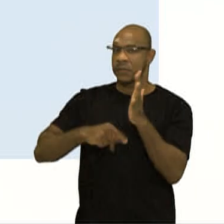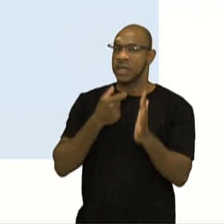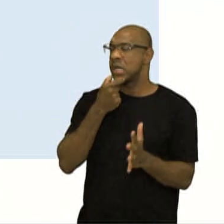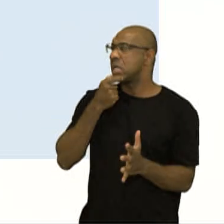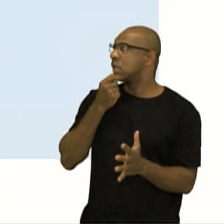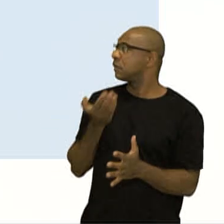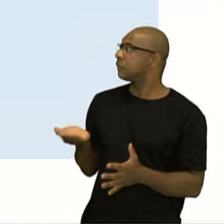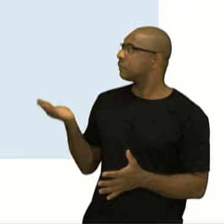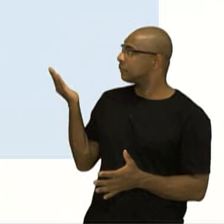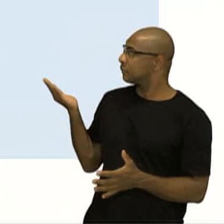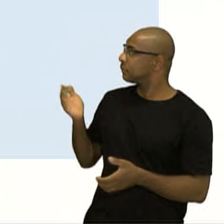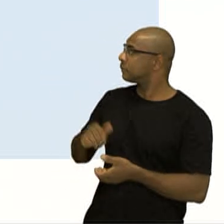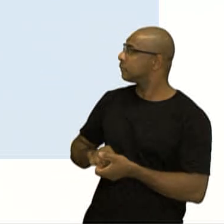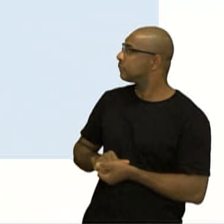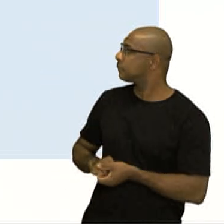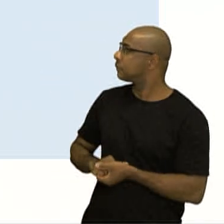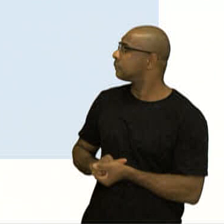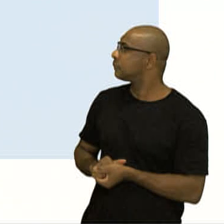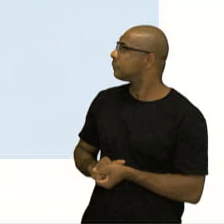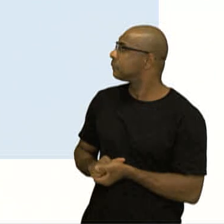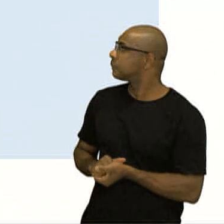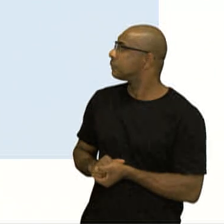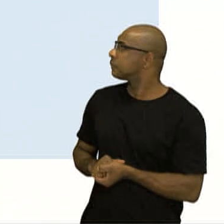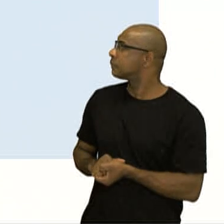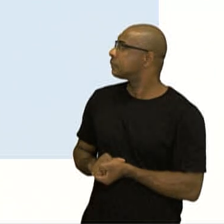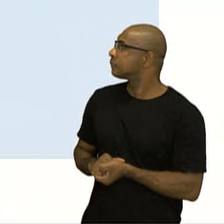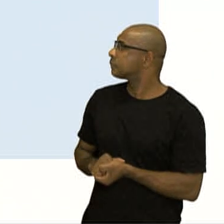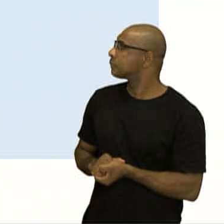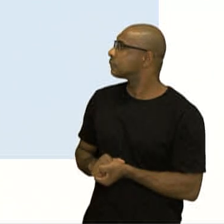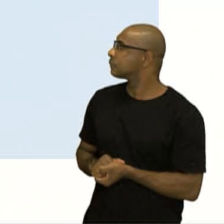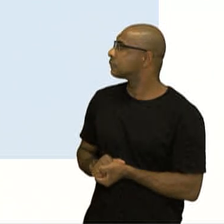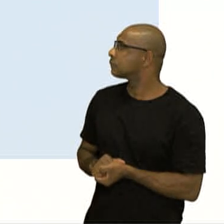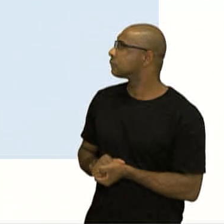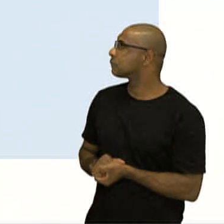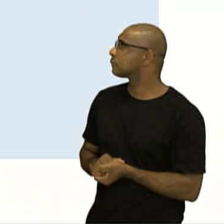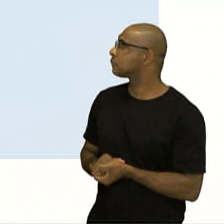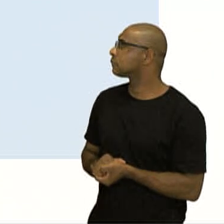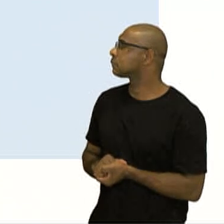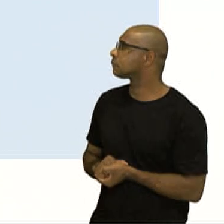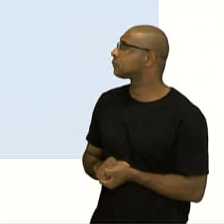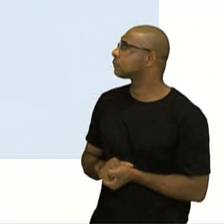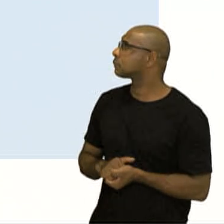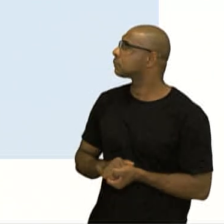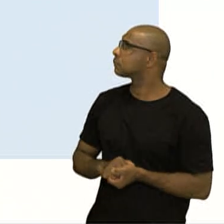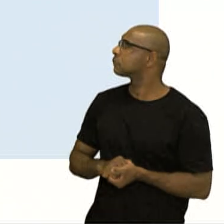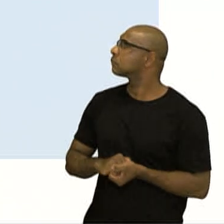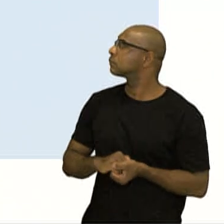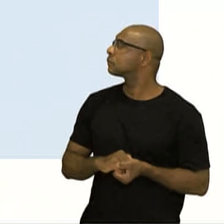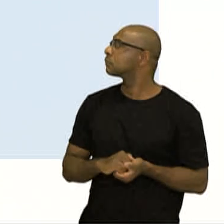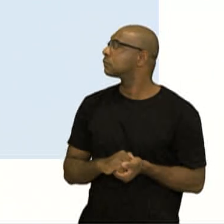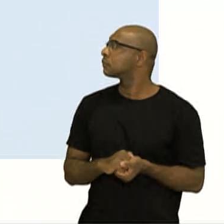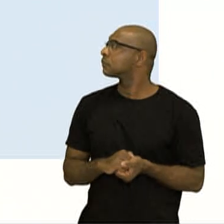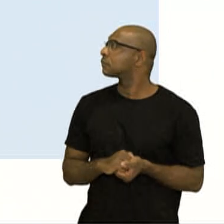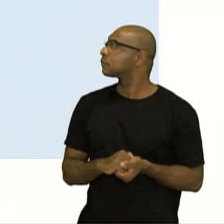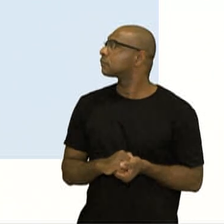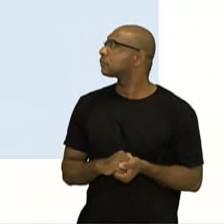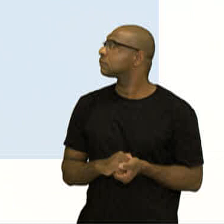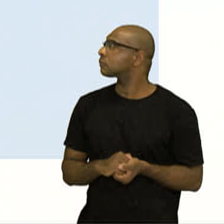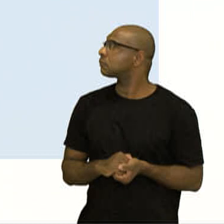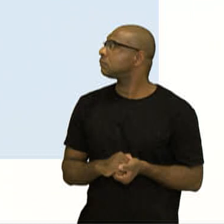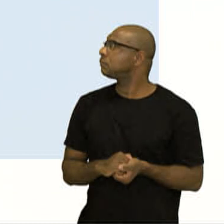the quality of training centers, producing future journalists, and expand the supply of tools for